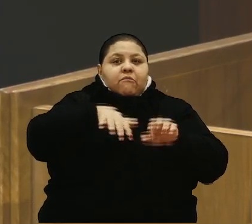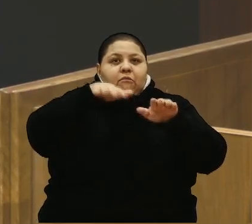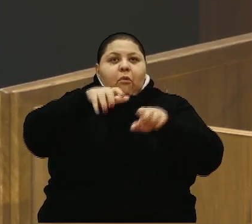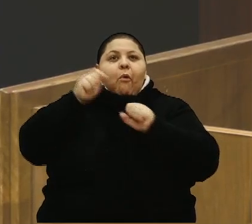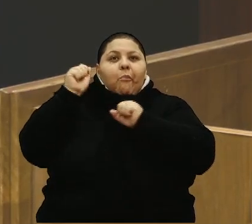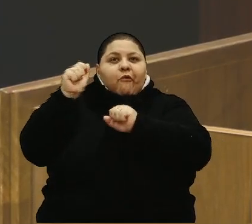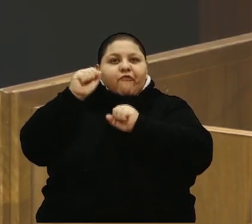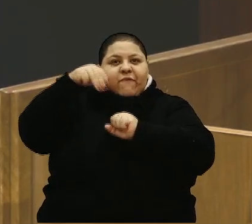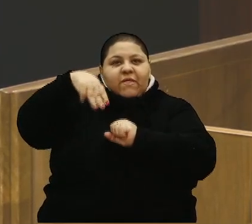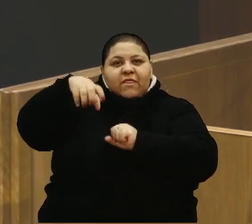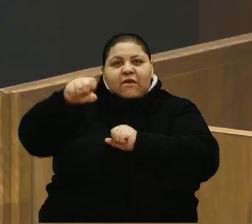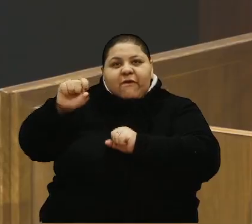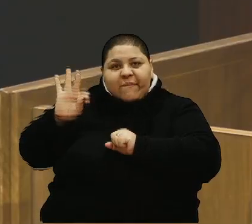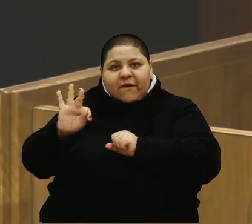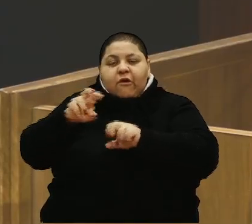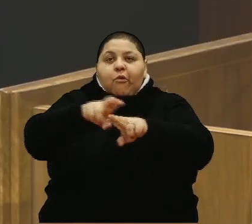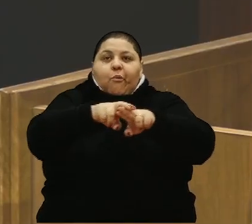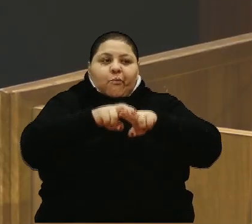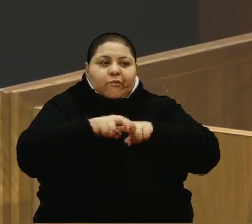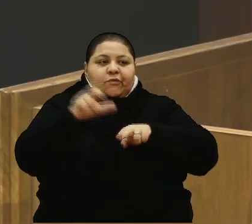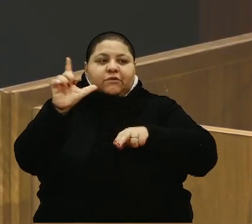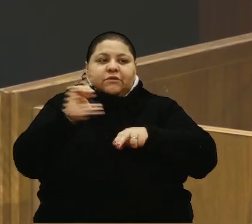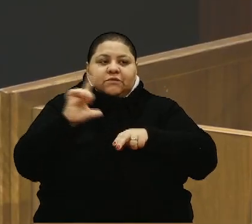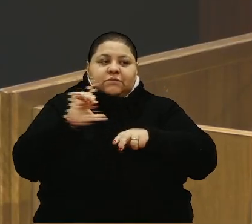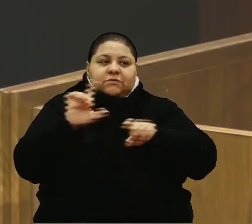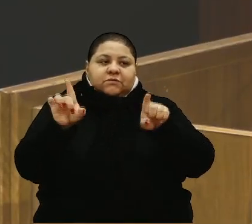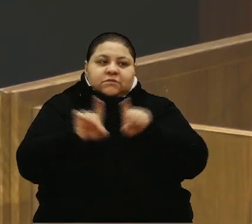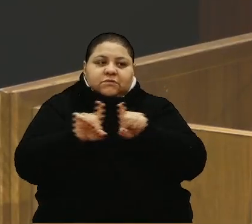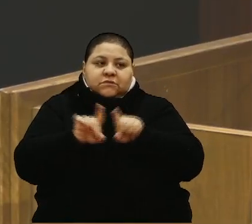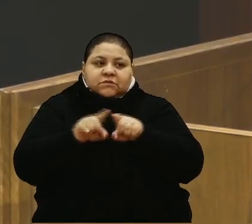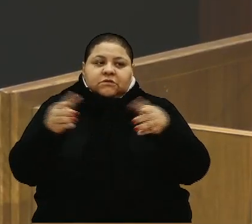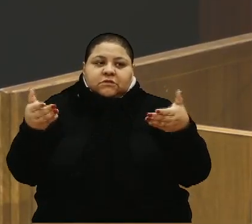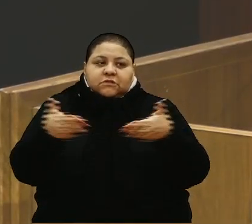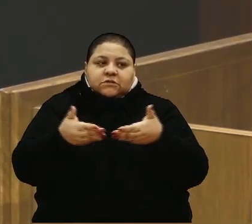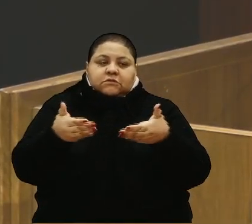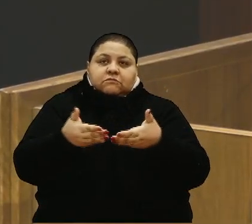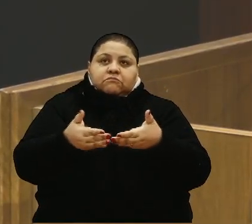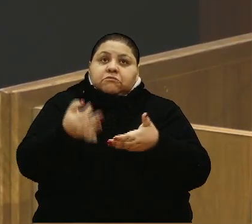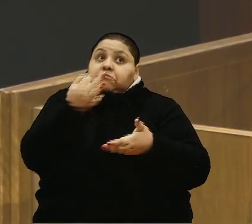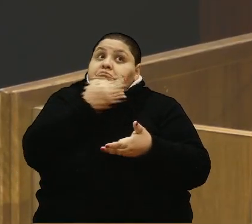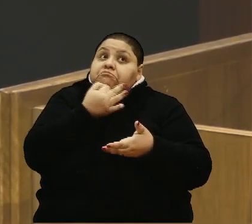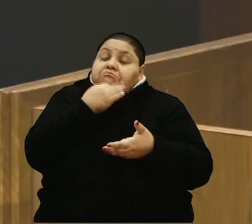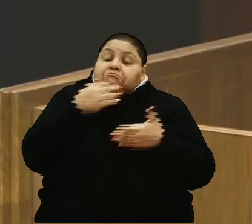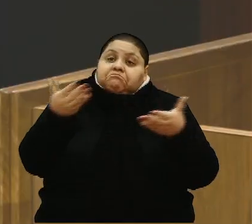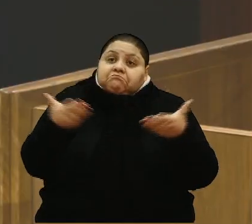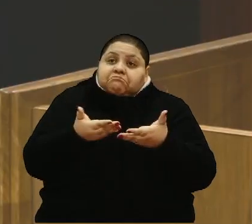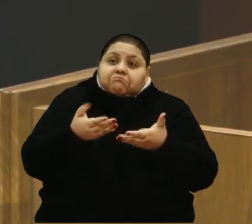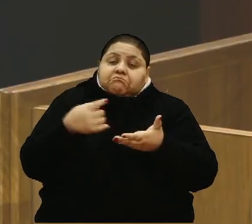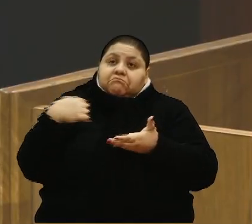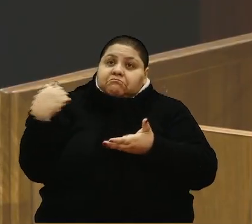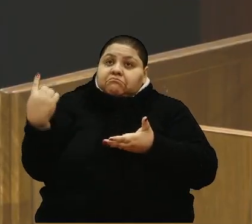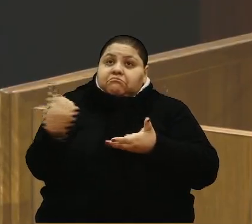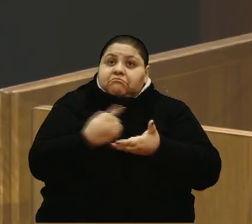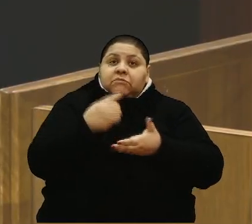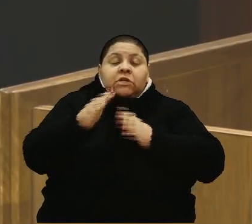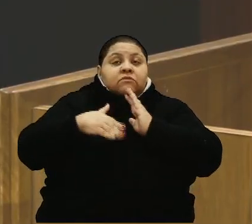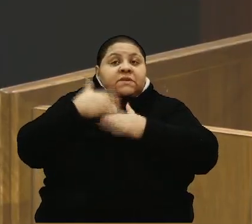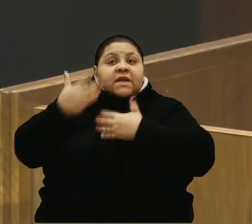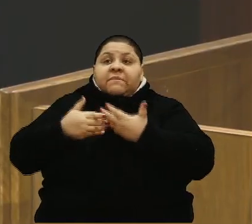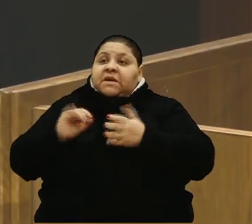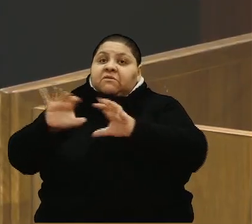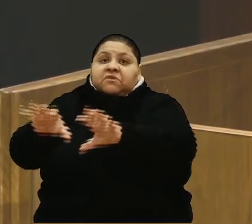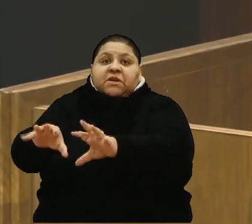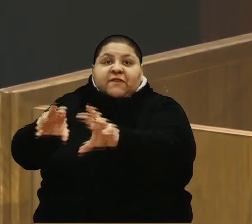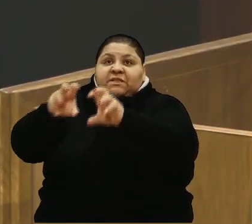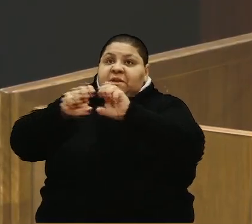né? Portanto, com uma característica muito parecida com Caxias, né? No seu processo de colonização,